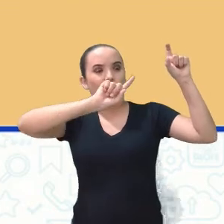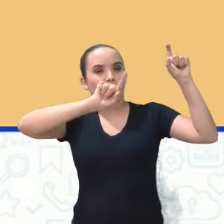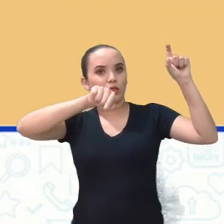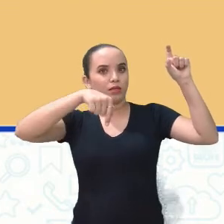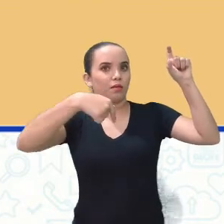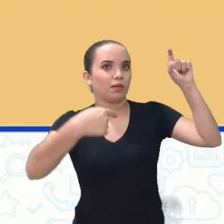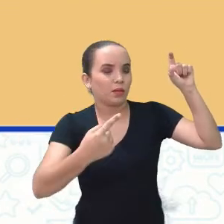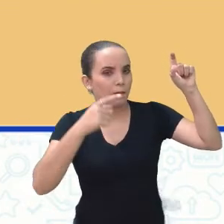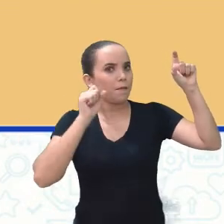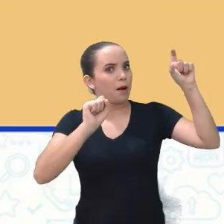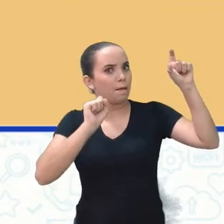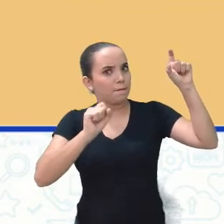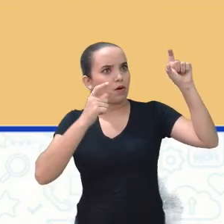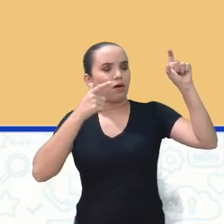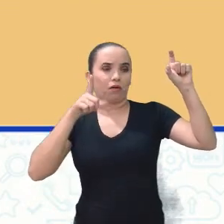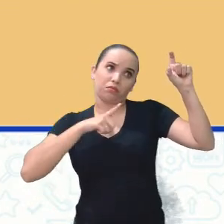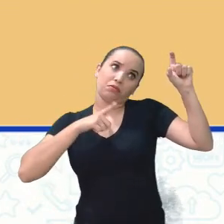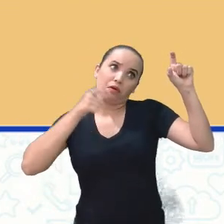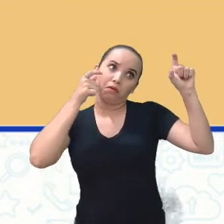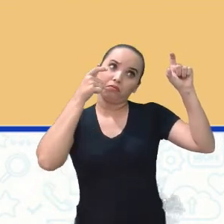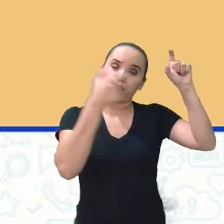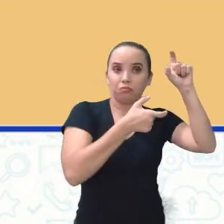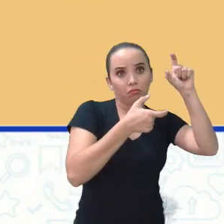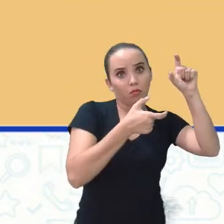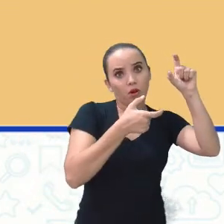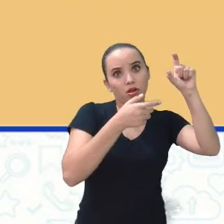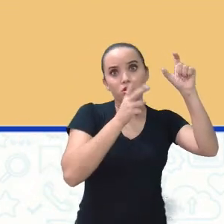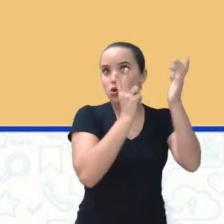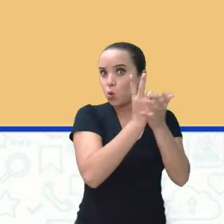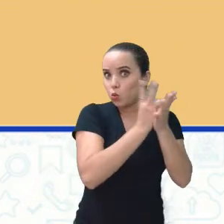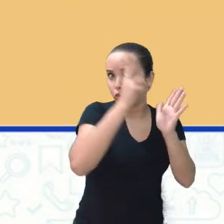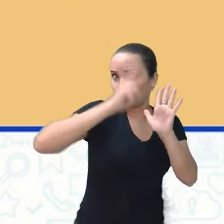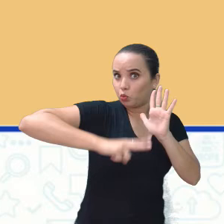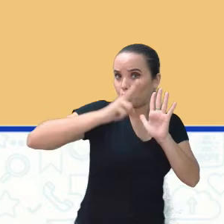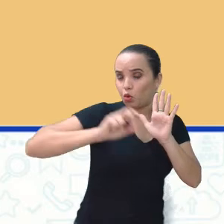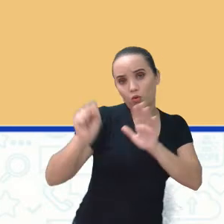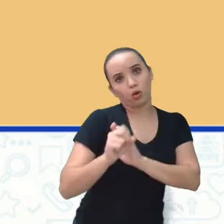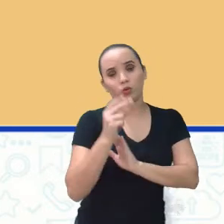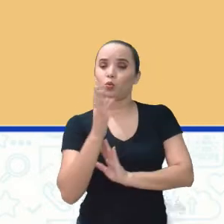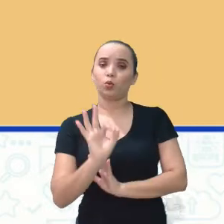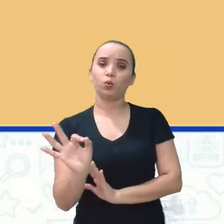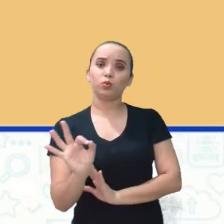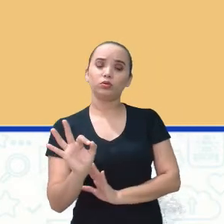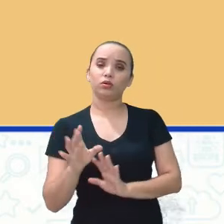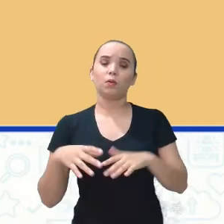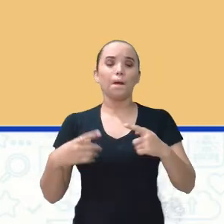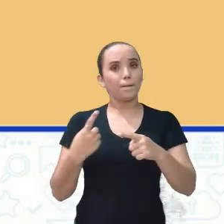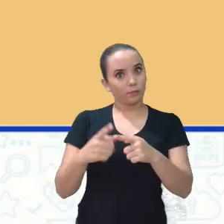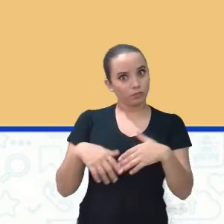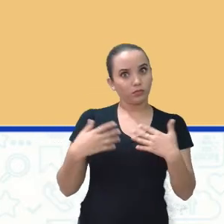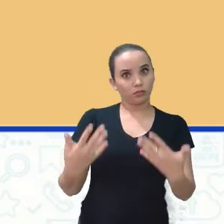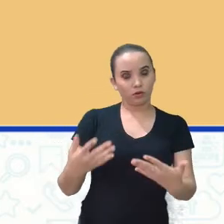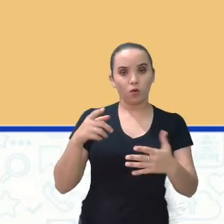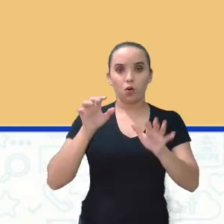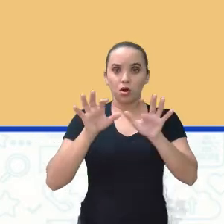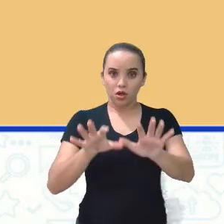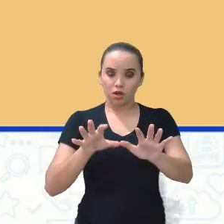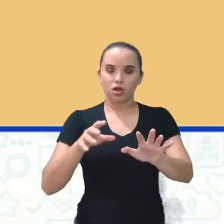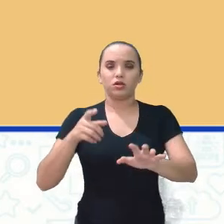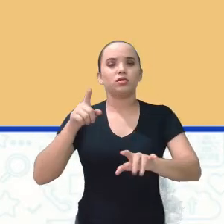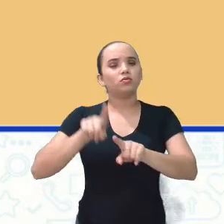ou não ter interesse pela leitura completa do texto, além de possibilitar